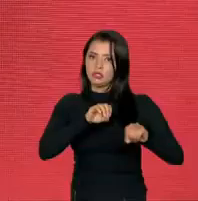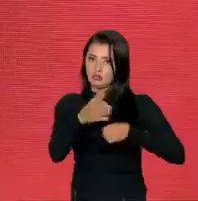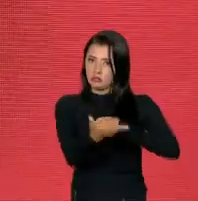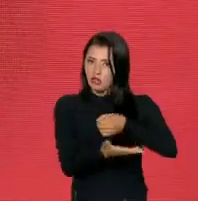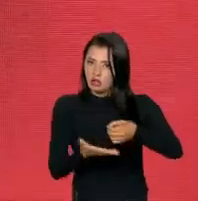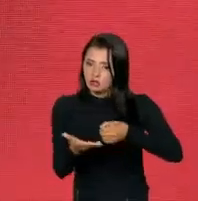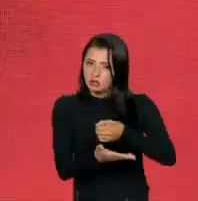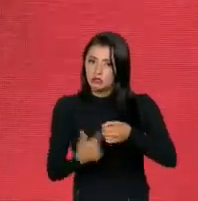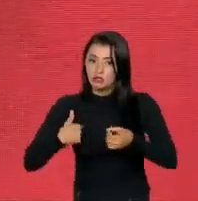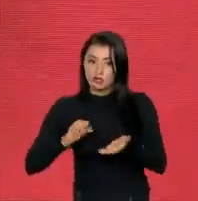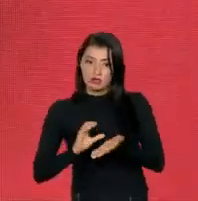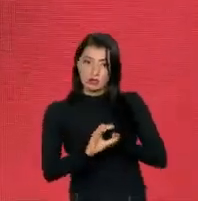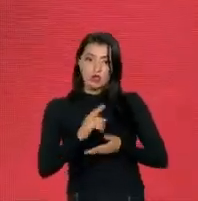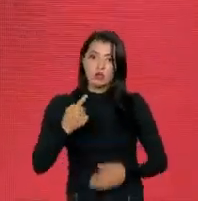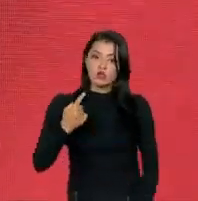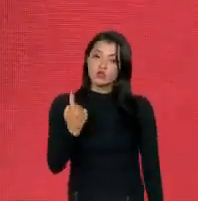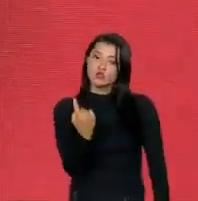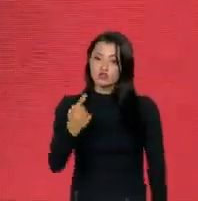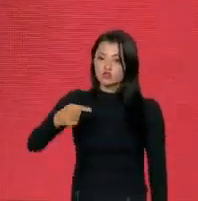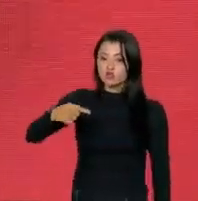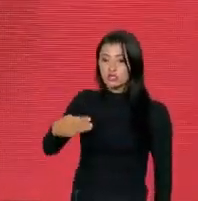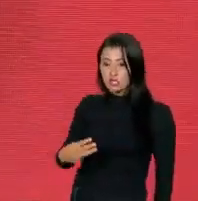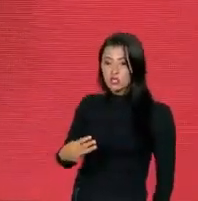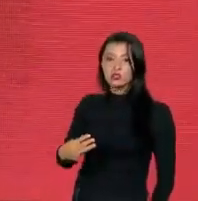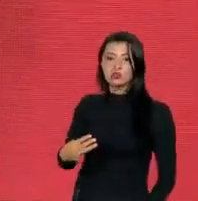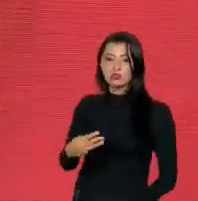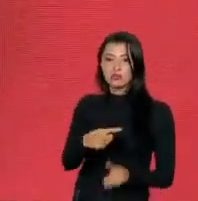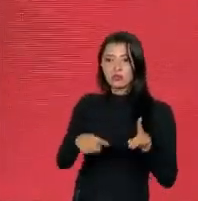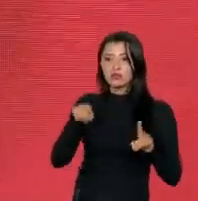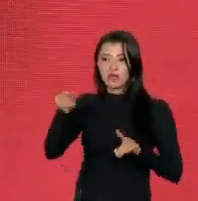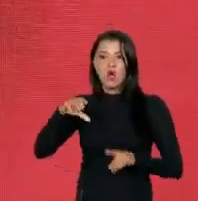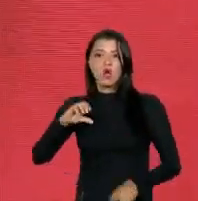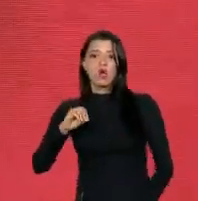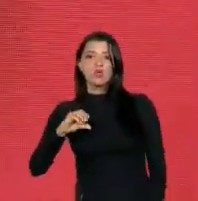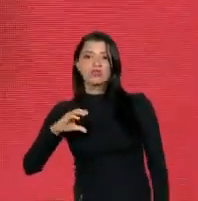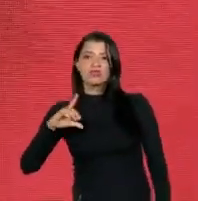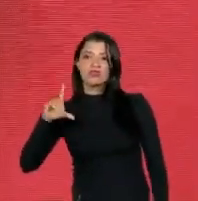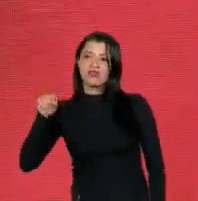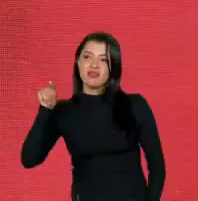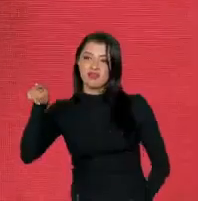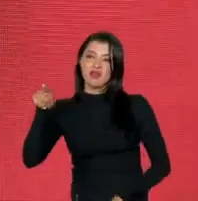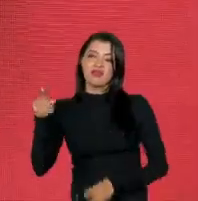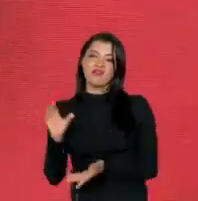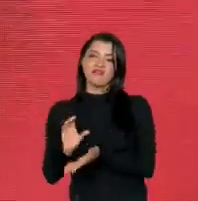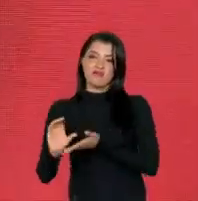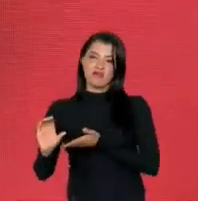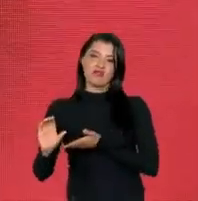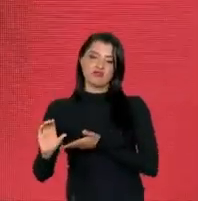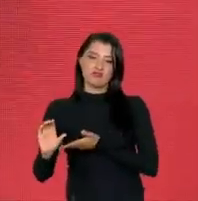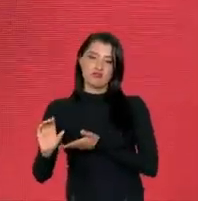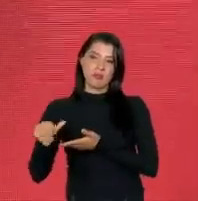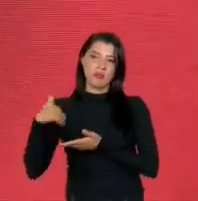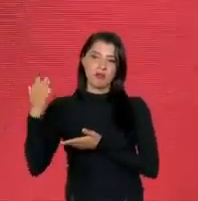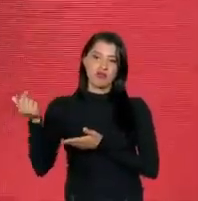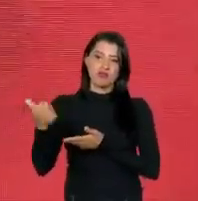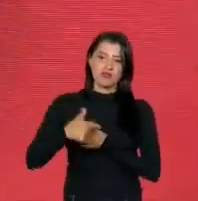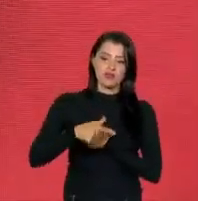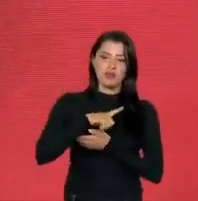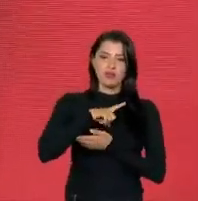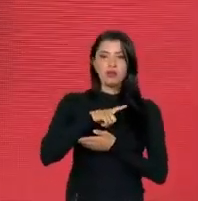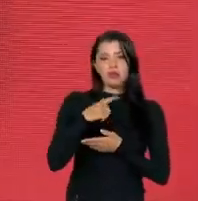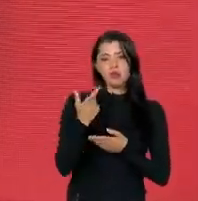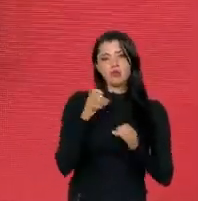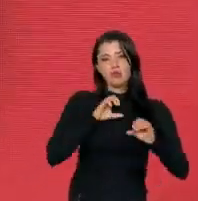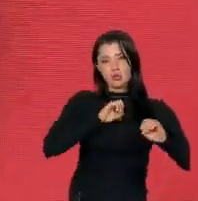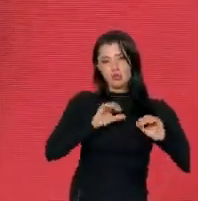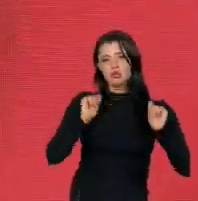Nós investimos um terço do que a média dos países da OCDE investe na educação básica. E na educação superior, o Brasil está dentro da média